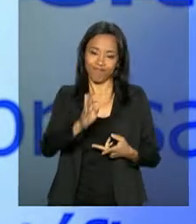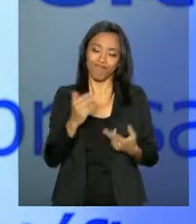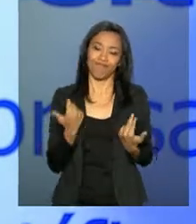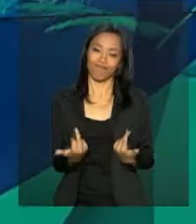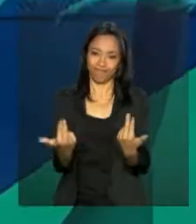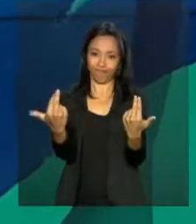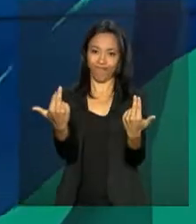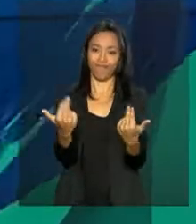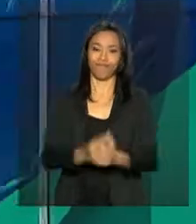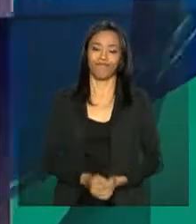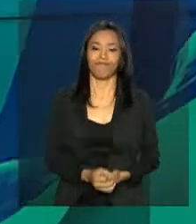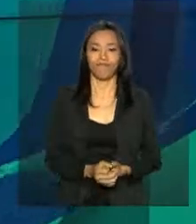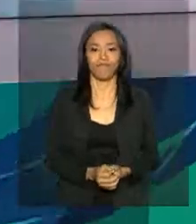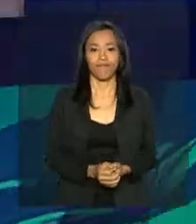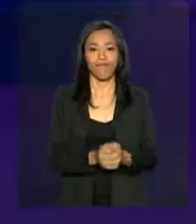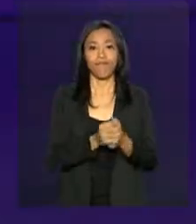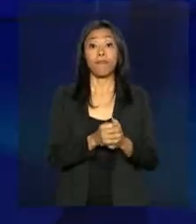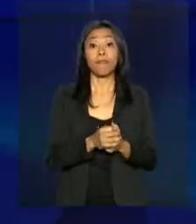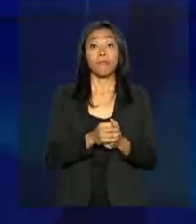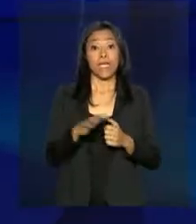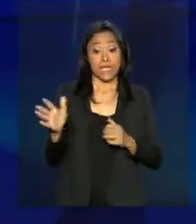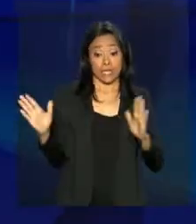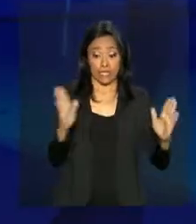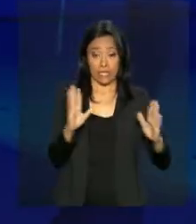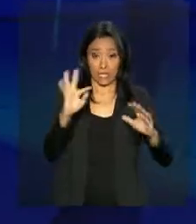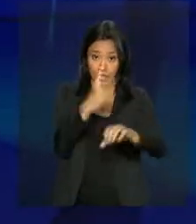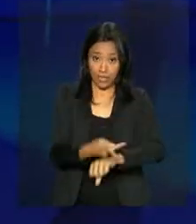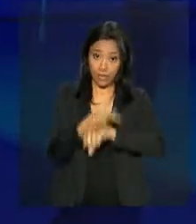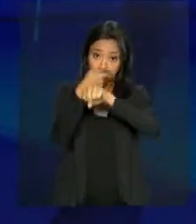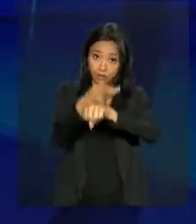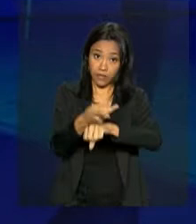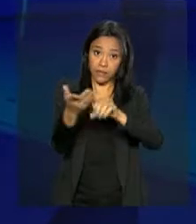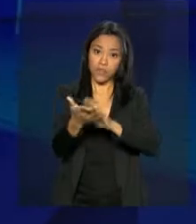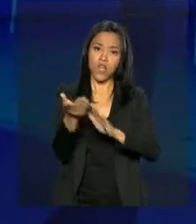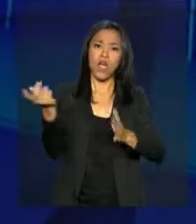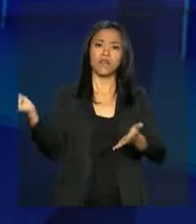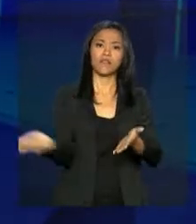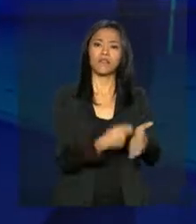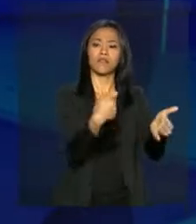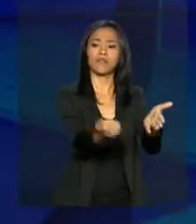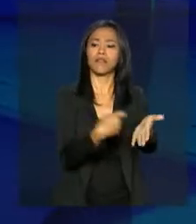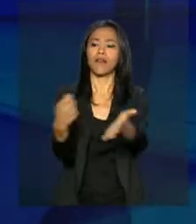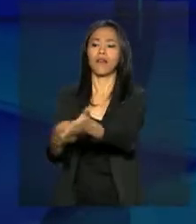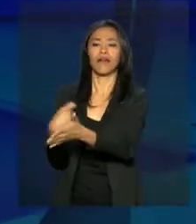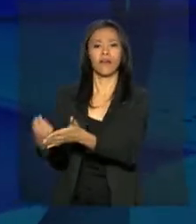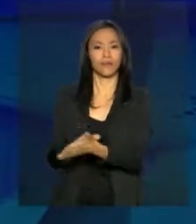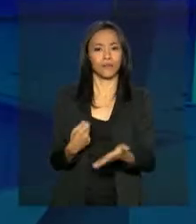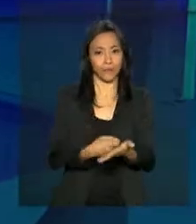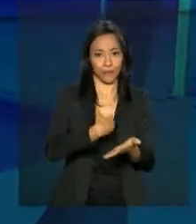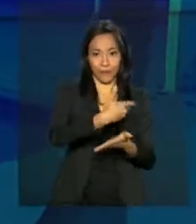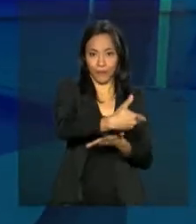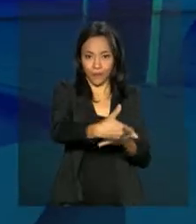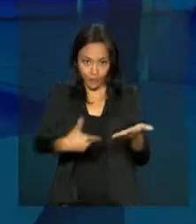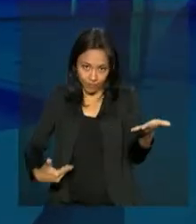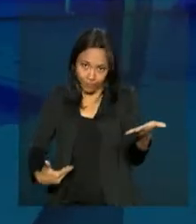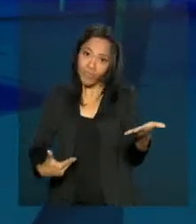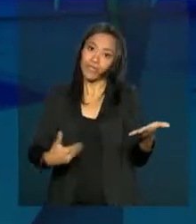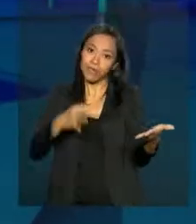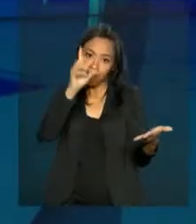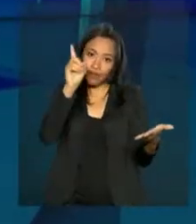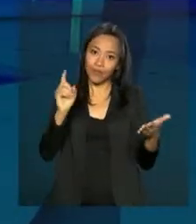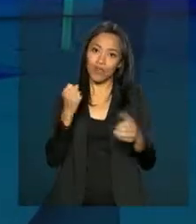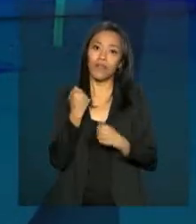mesmo durante a premiação foi assinada uma carta aberta das empresas pelos direitos humanos e também foi